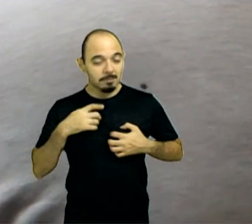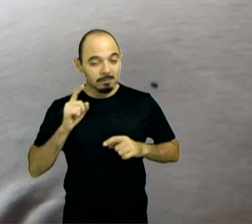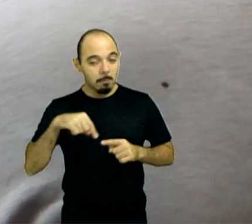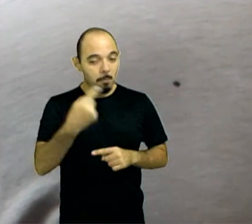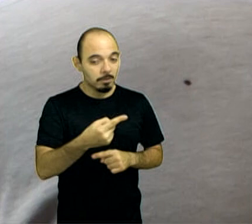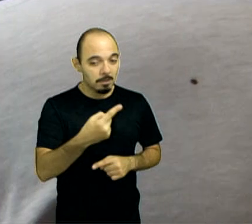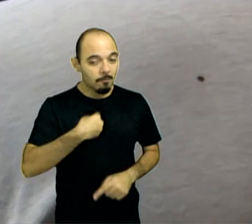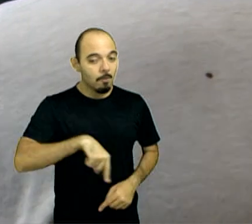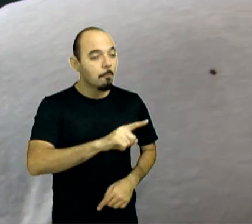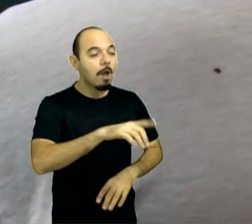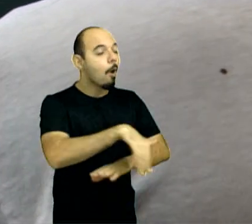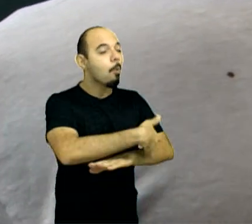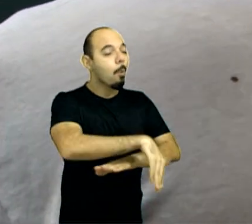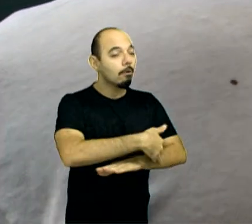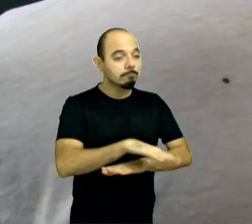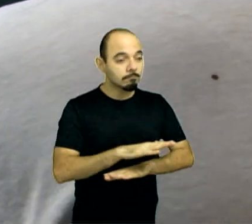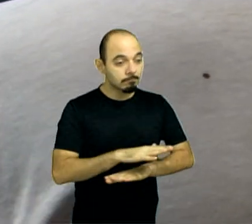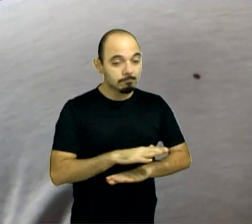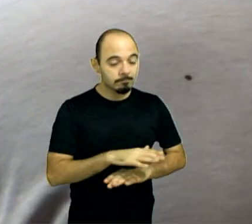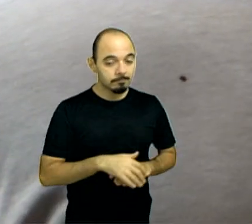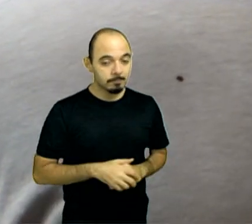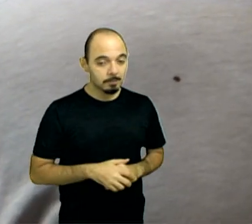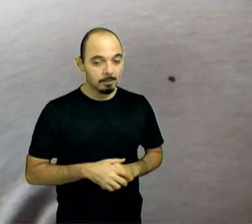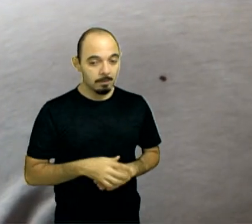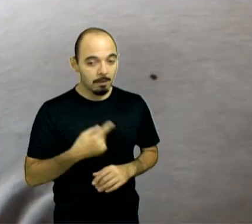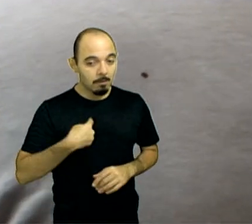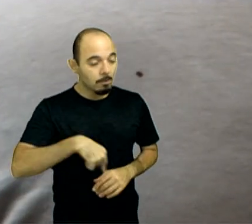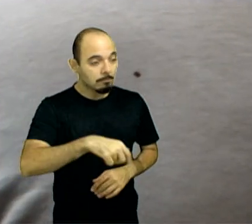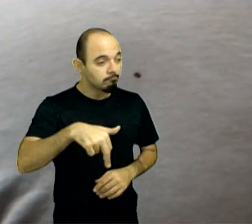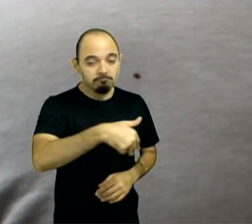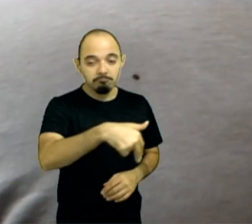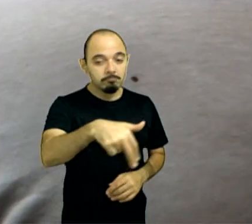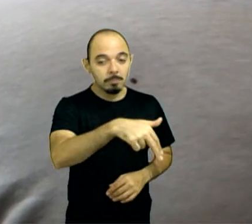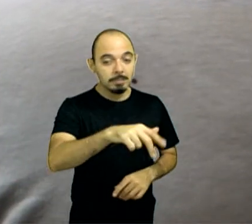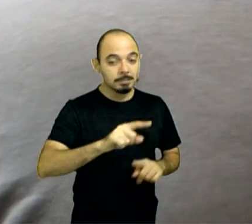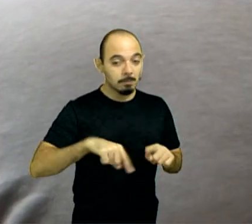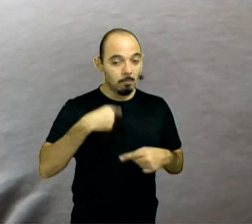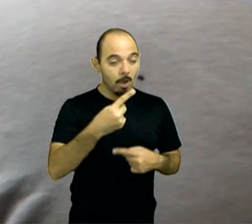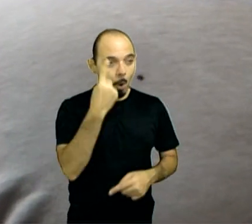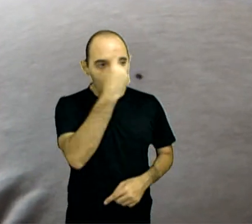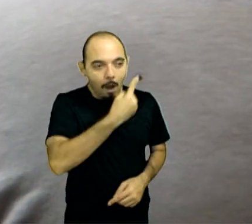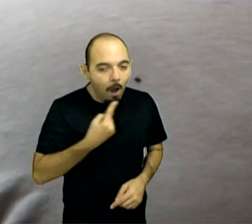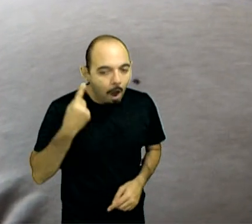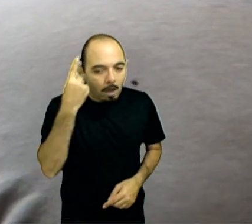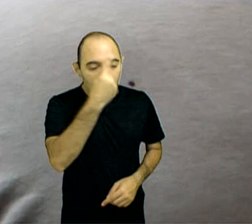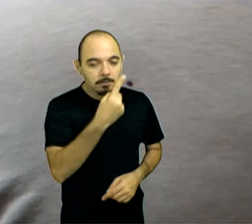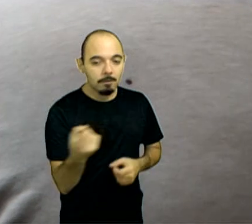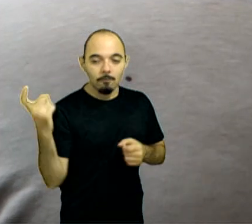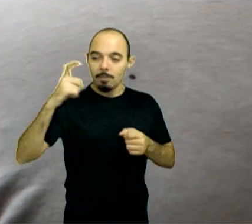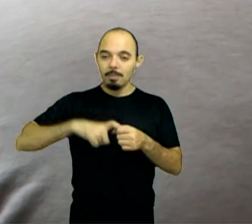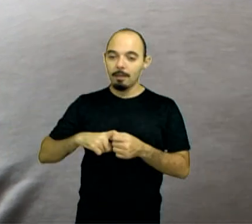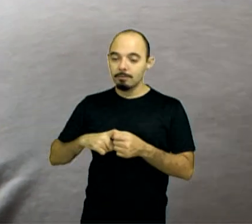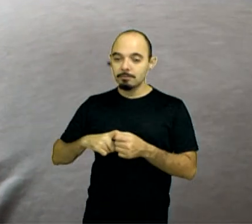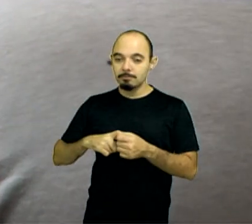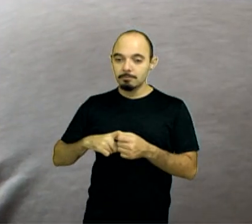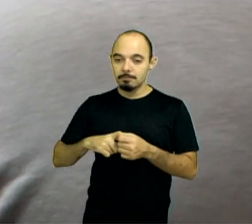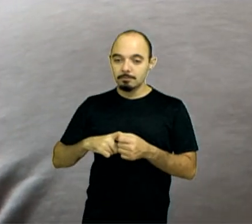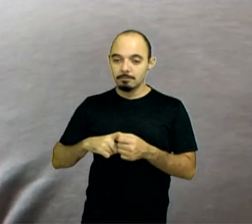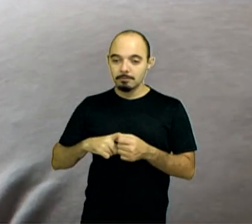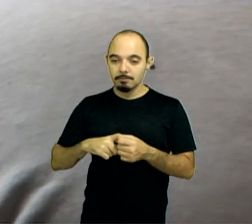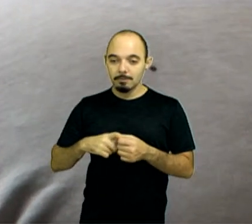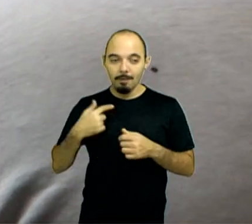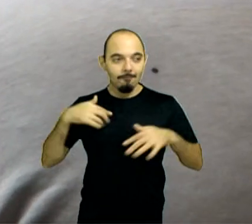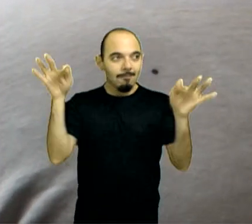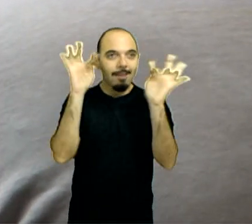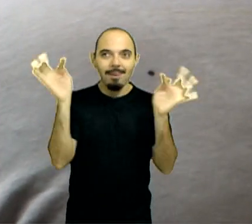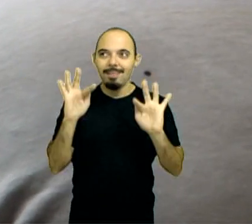Ele saía, meia hora, uma hora depois ele voltava. Peguei um morador de rua, falei de Jesus. Ele